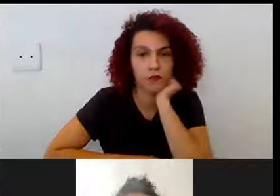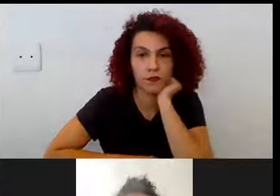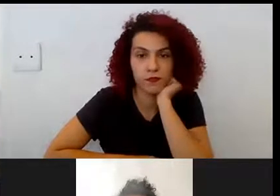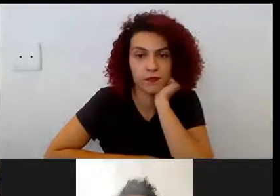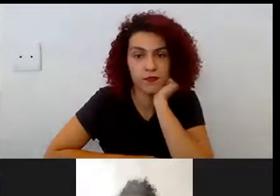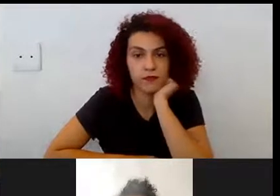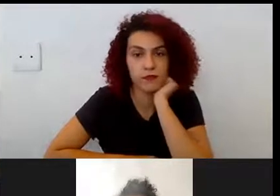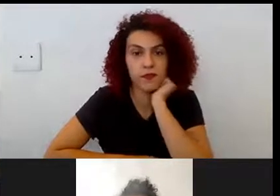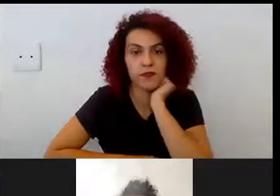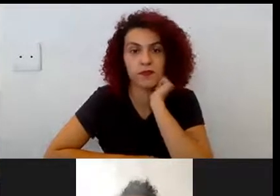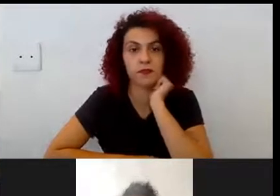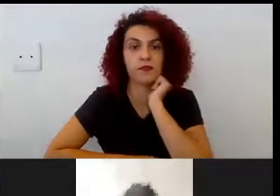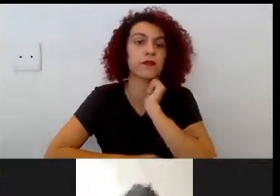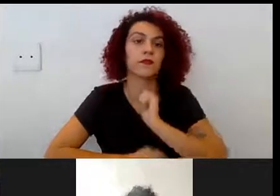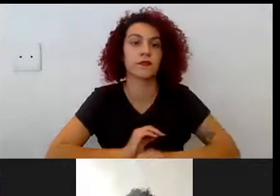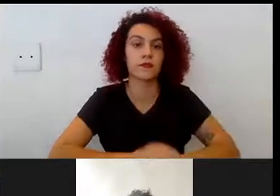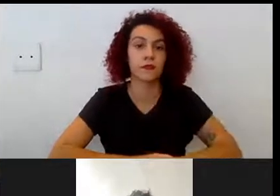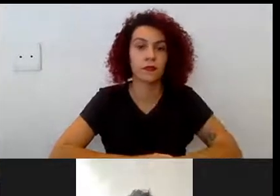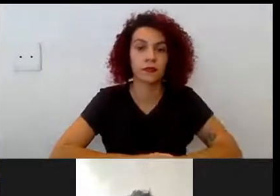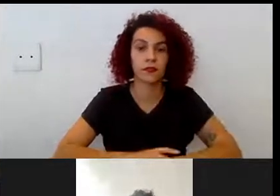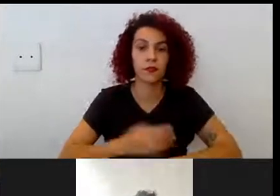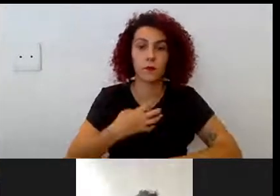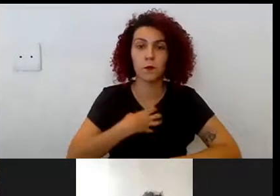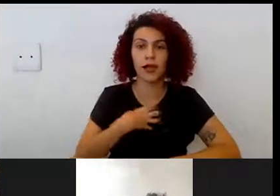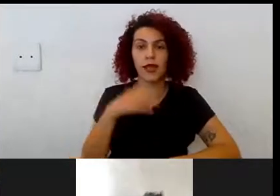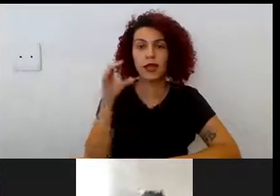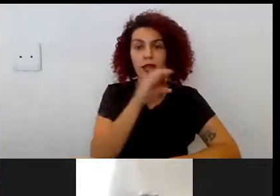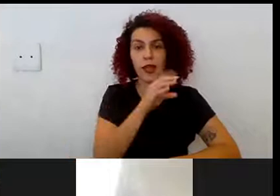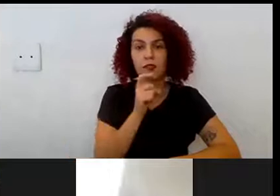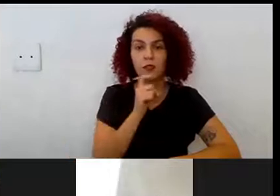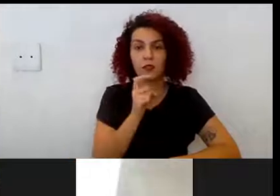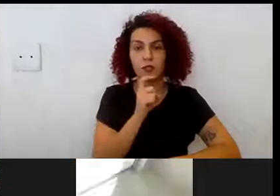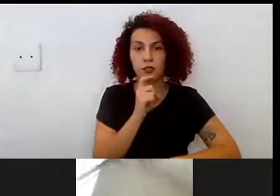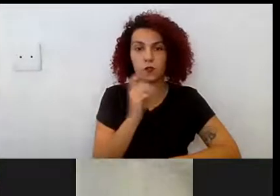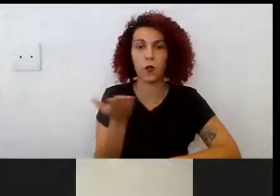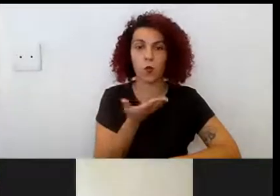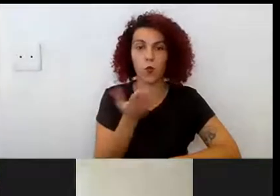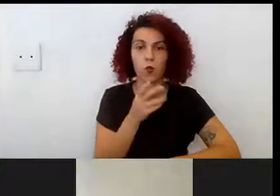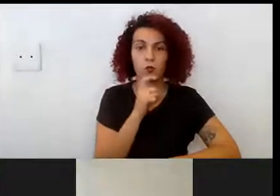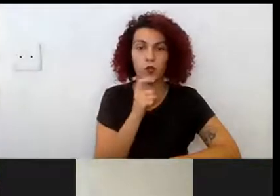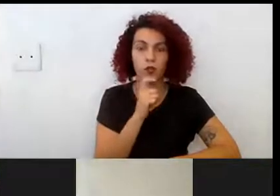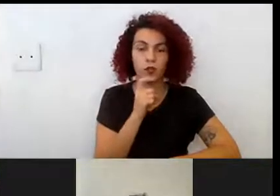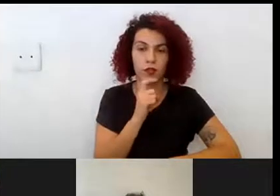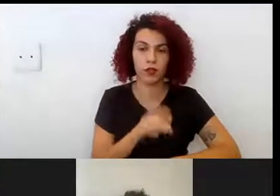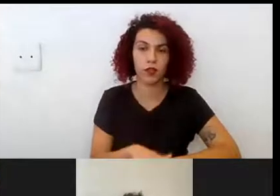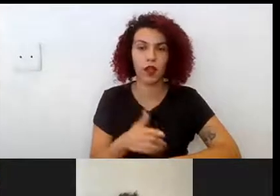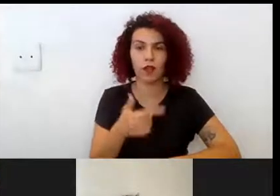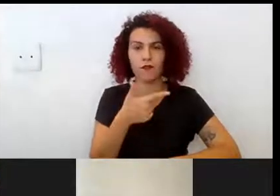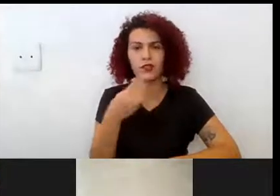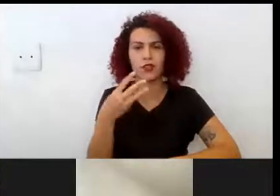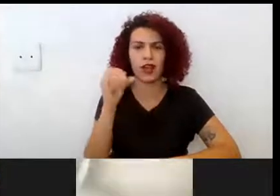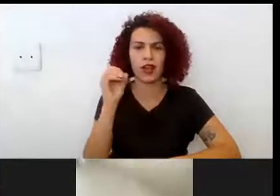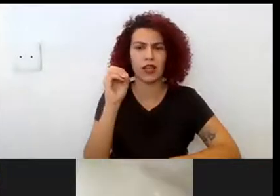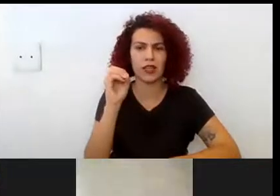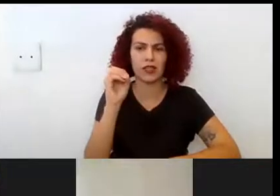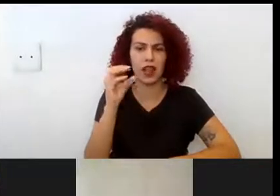bonita aqui aí tá quente não tá frio hoje só frio assim né 23 graus não te